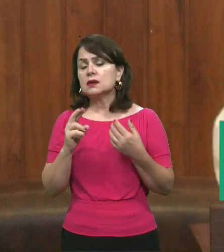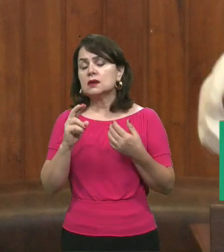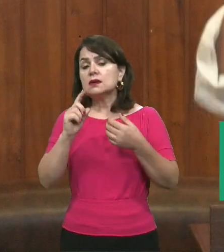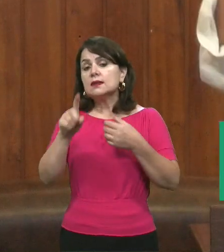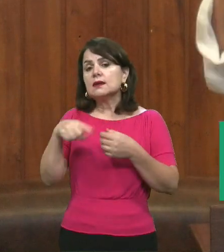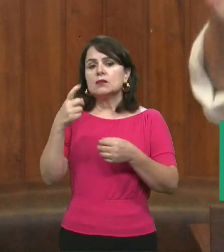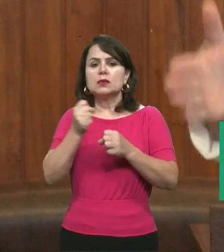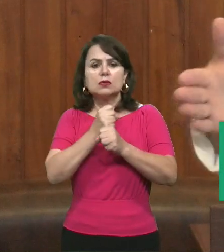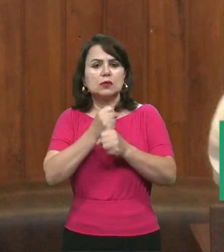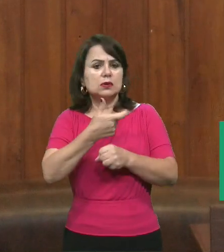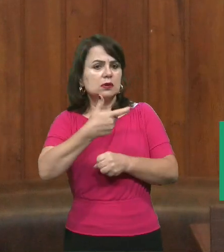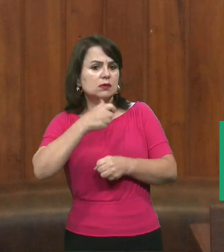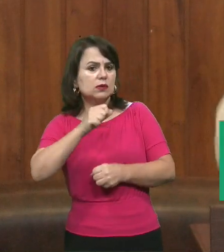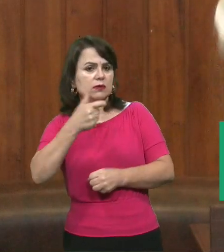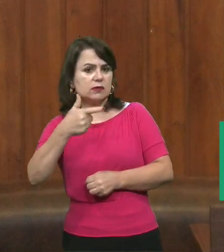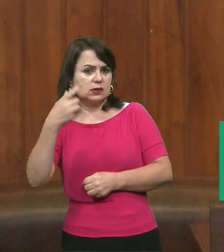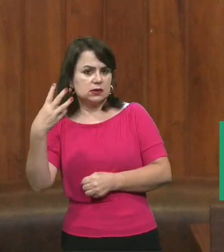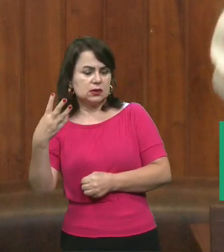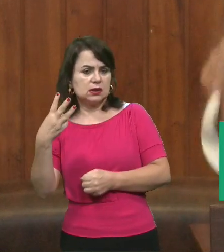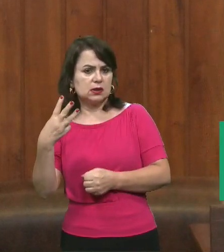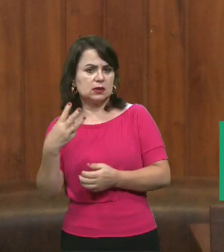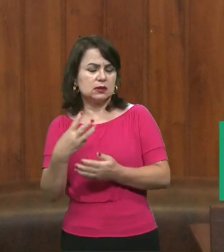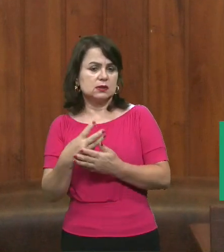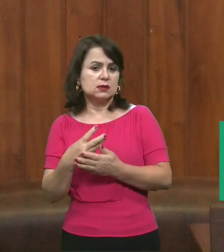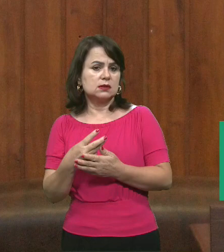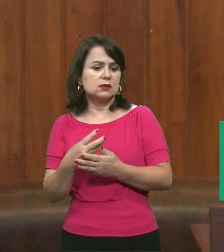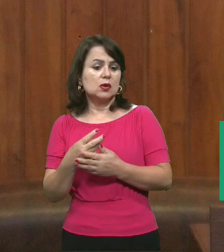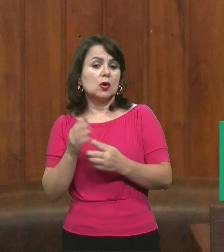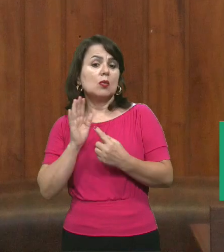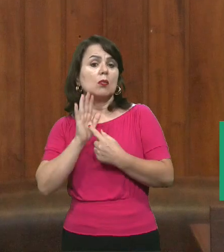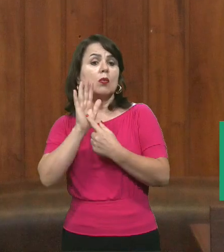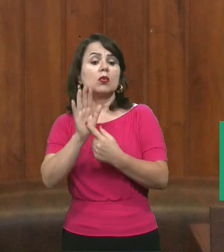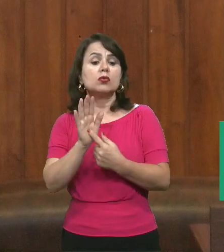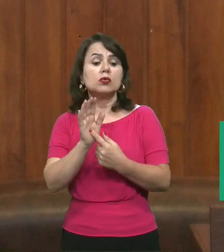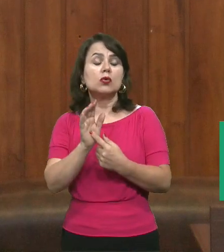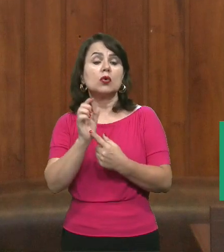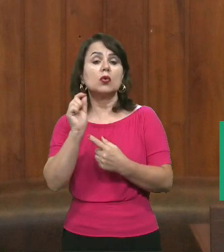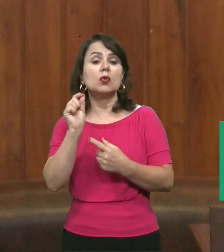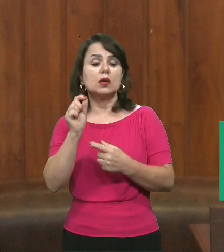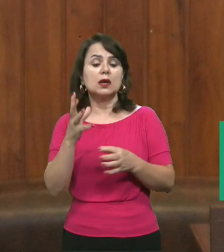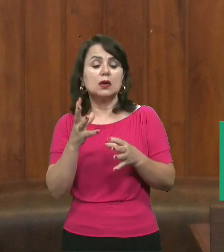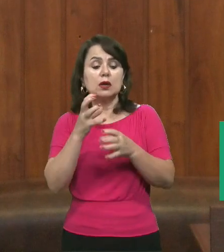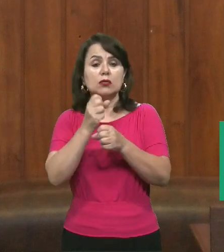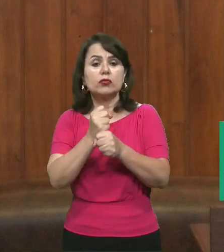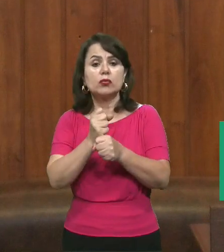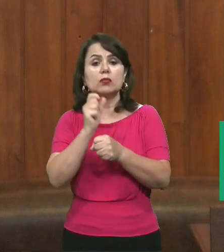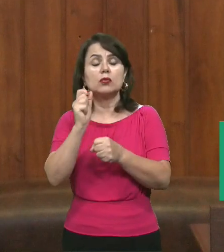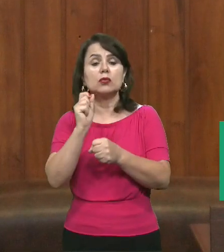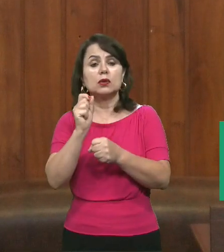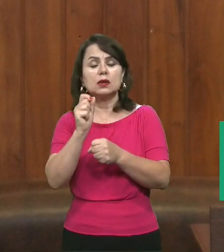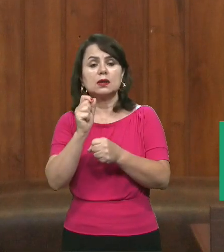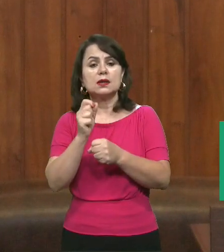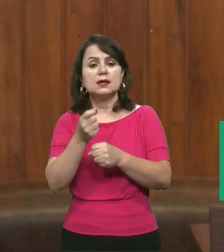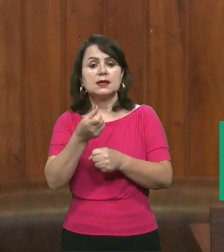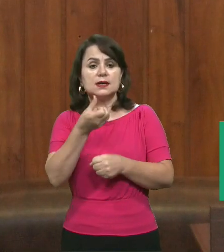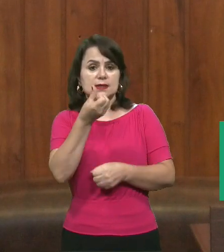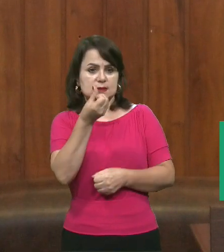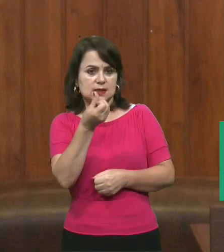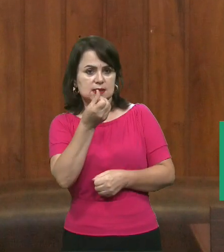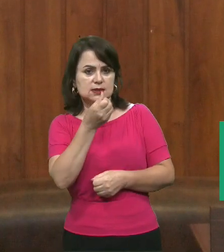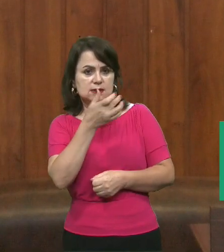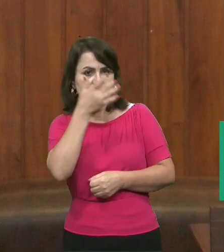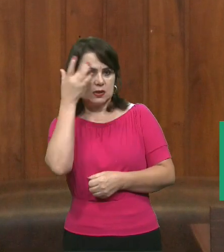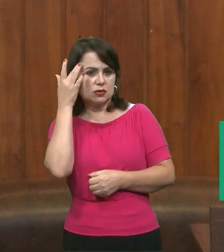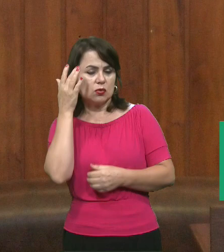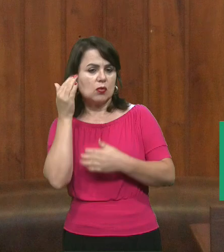terminou, veio o resultado, 6 mortes a mais. Para que será que tem o radar, gente? Vocês sabem por quê. É um